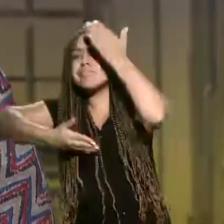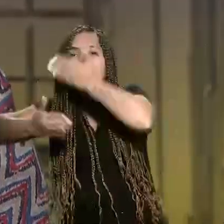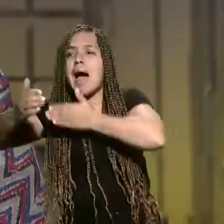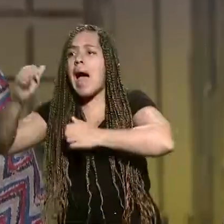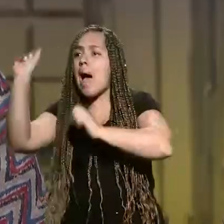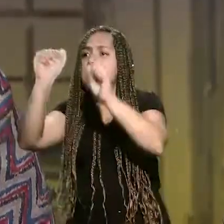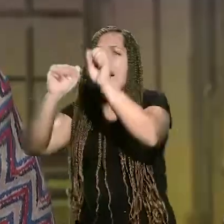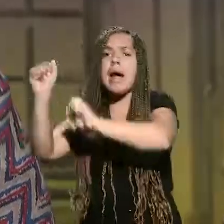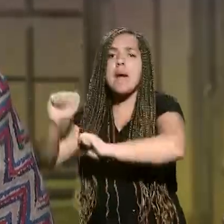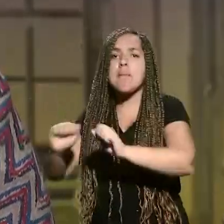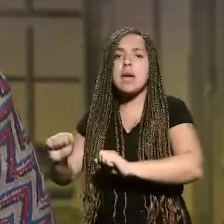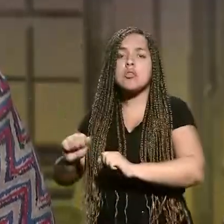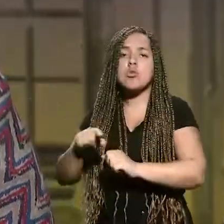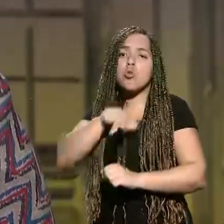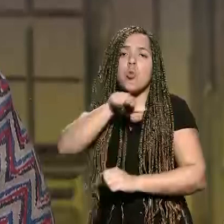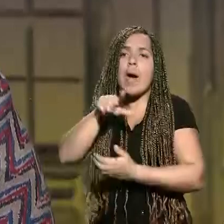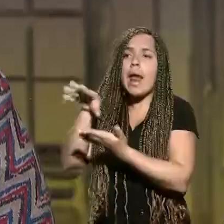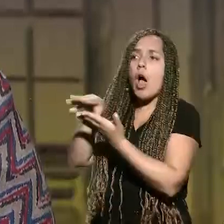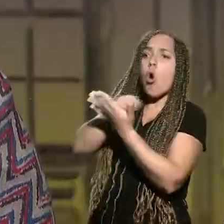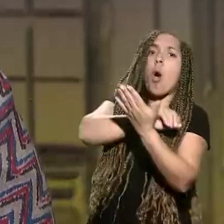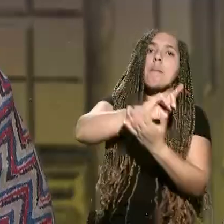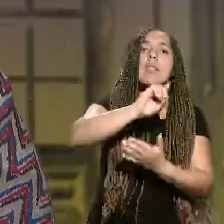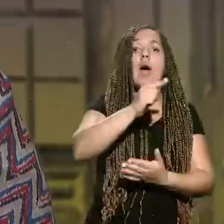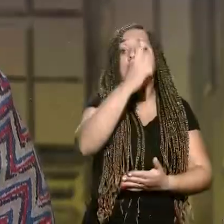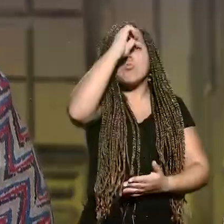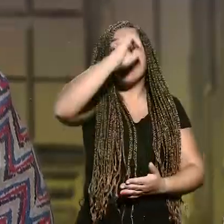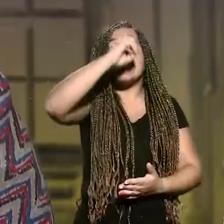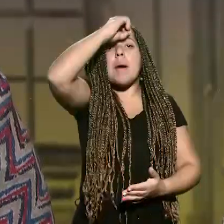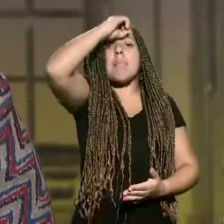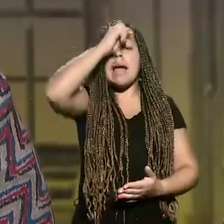outro. É uma invisibilidade